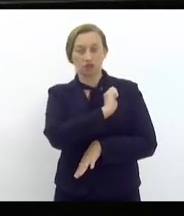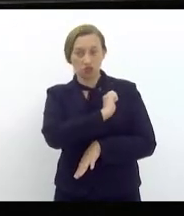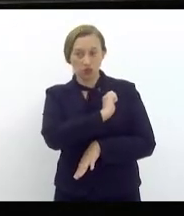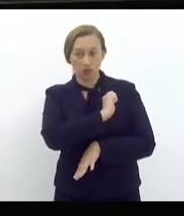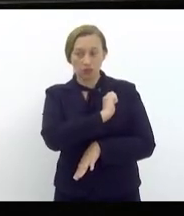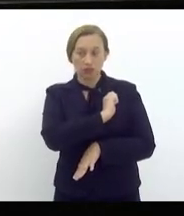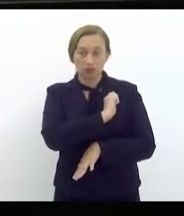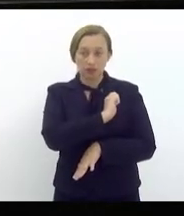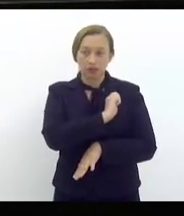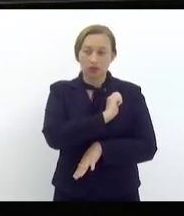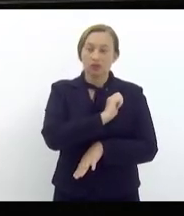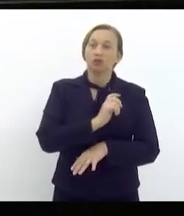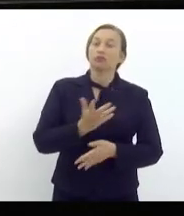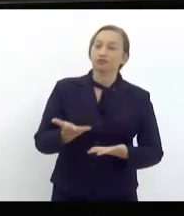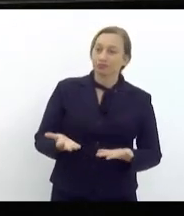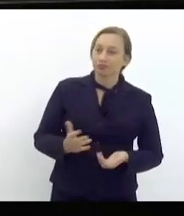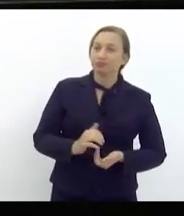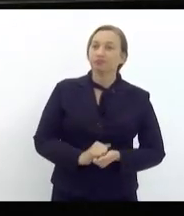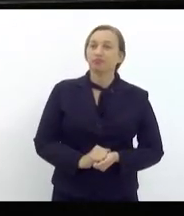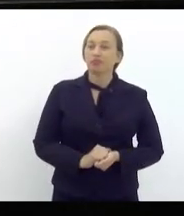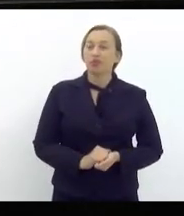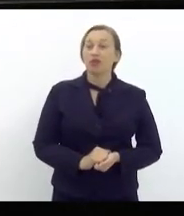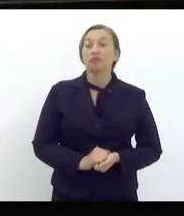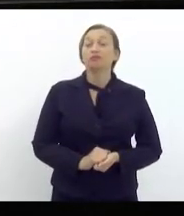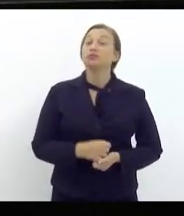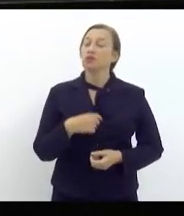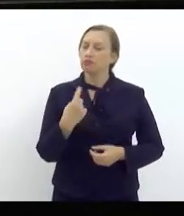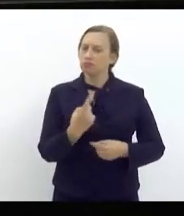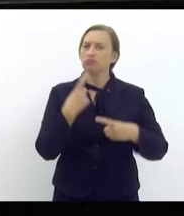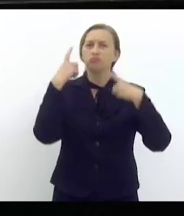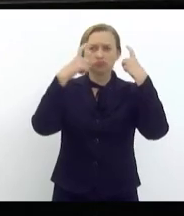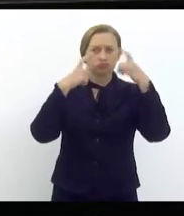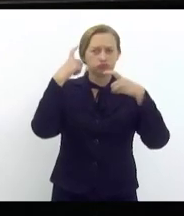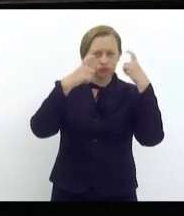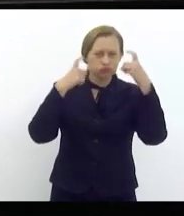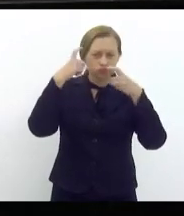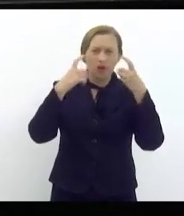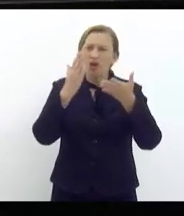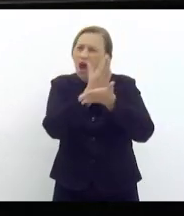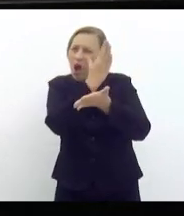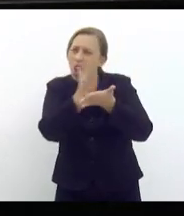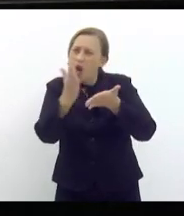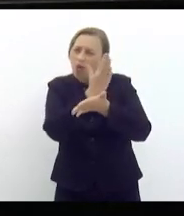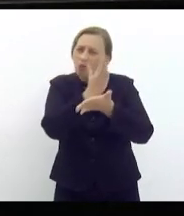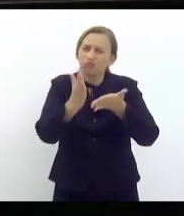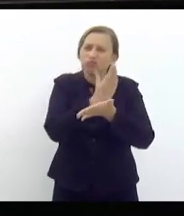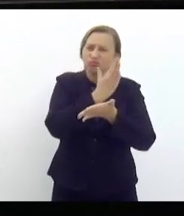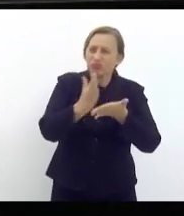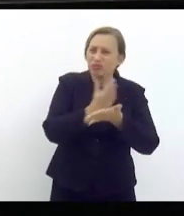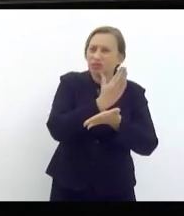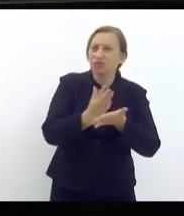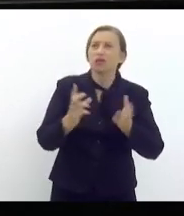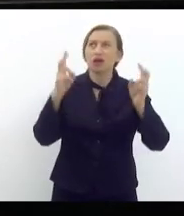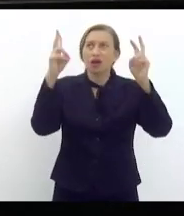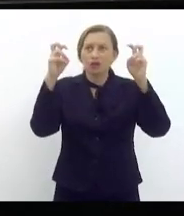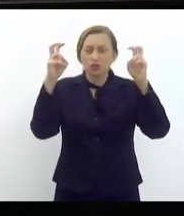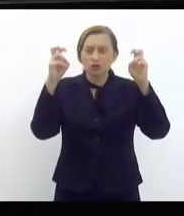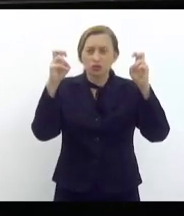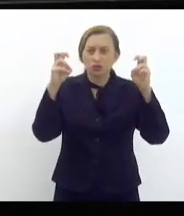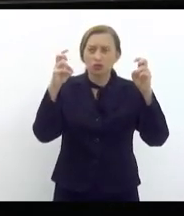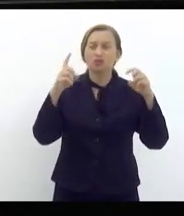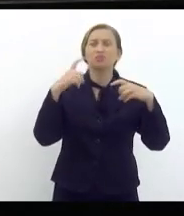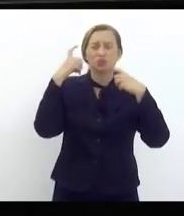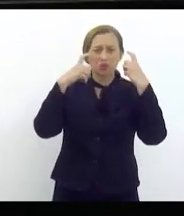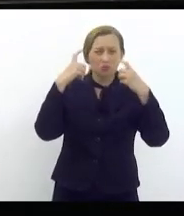E além das previsões já serem extremamente preocupantes, algumas questões trazem ainda mais incerteza para